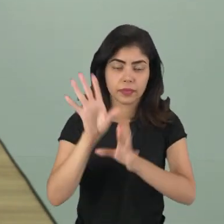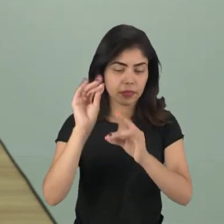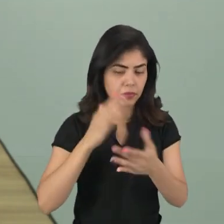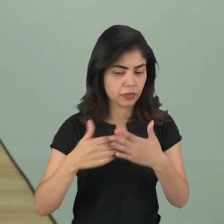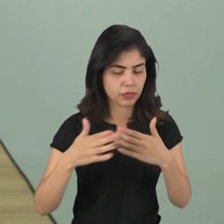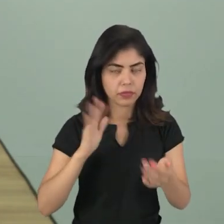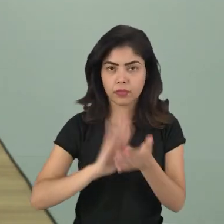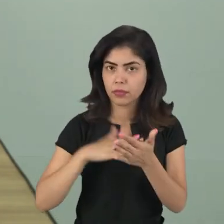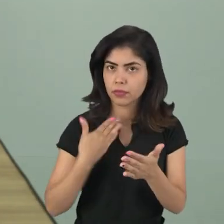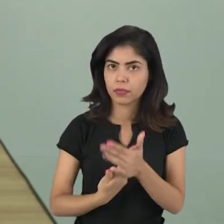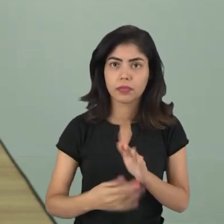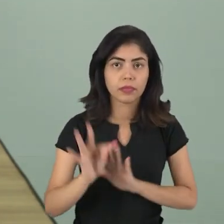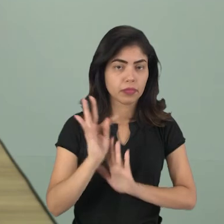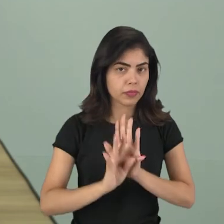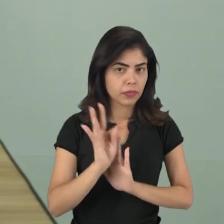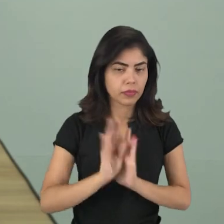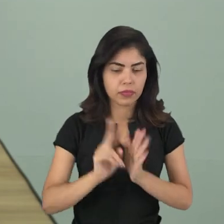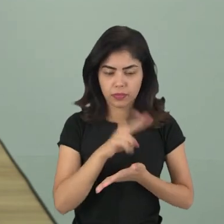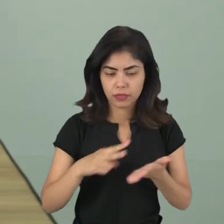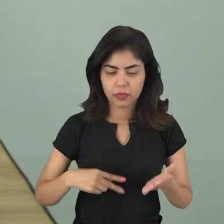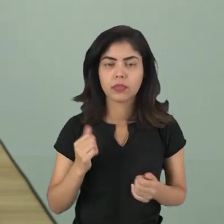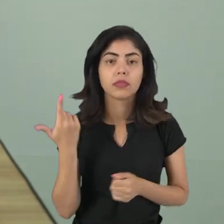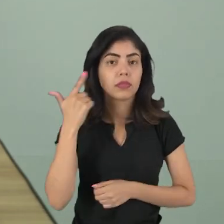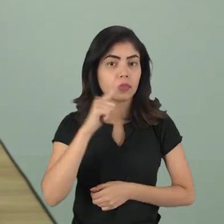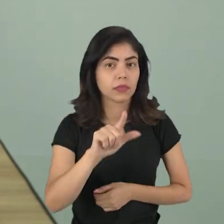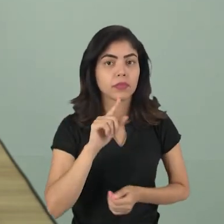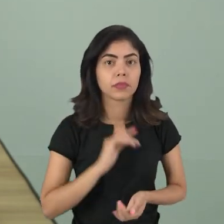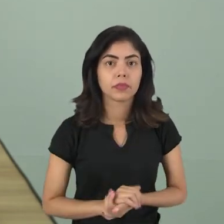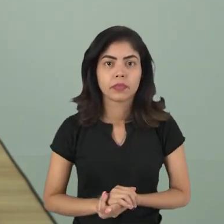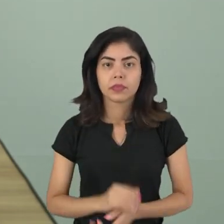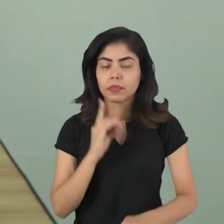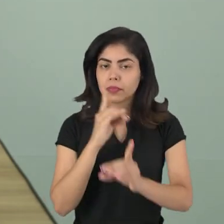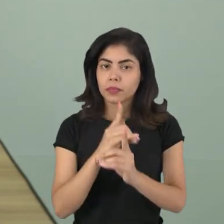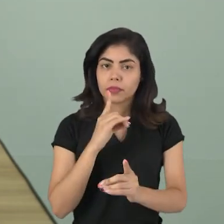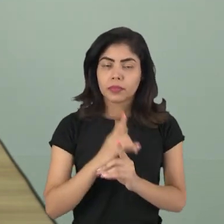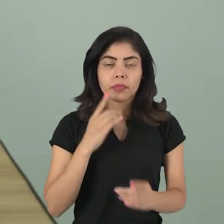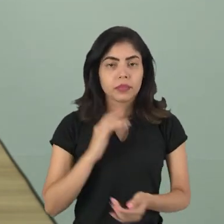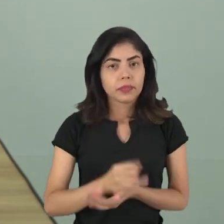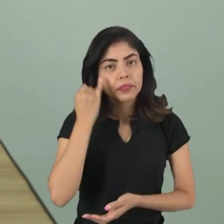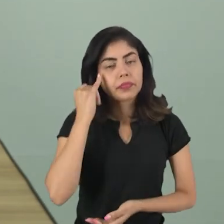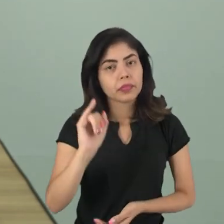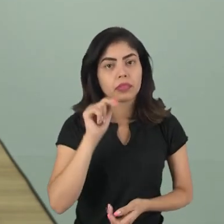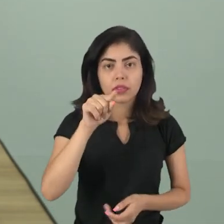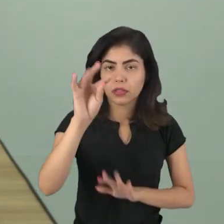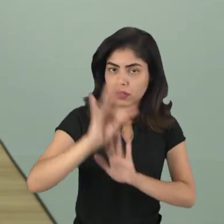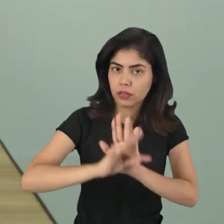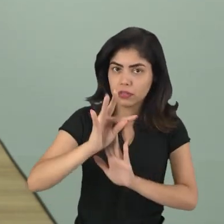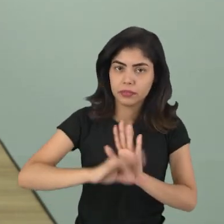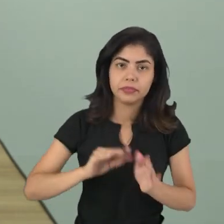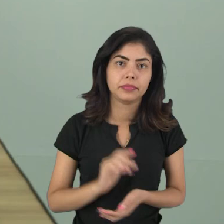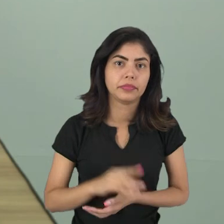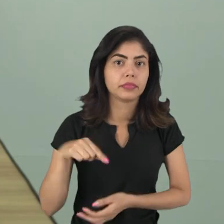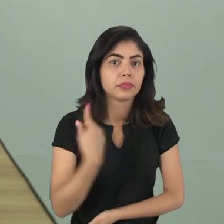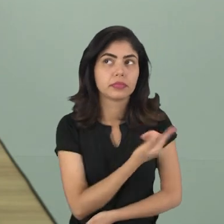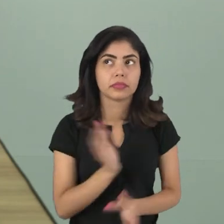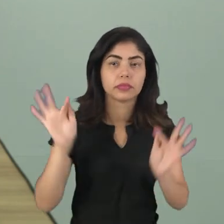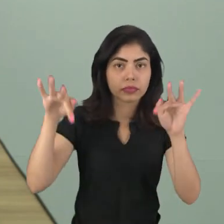e só pode ser o desaparecimento da Mata Atlântica. Perceberam, crianças, que se nós lermos